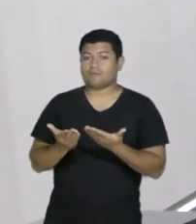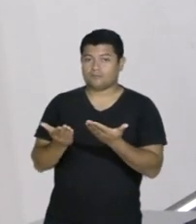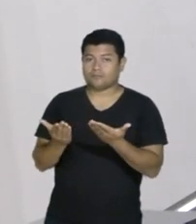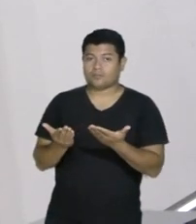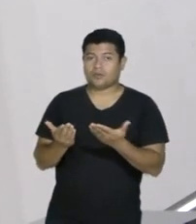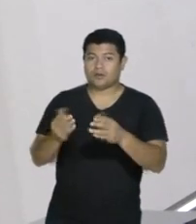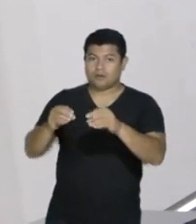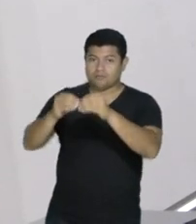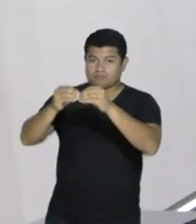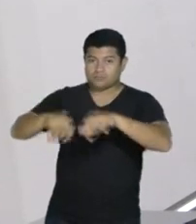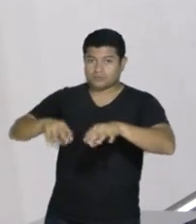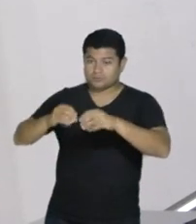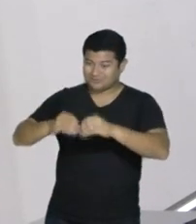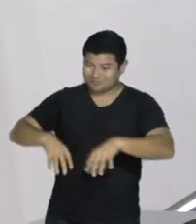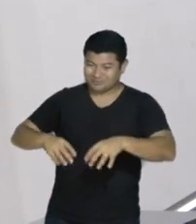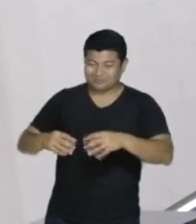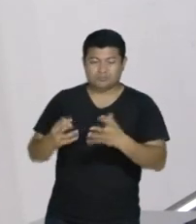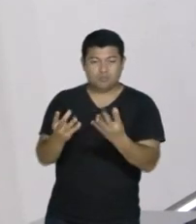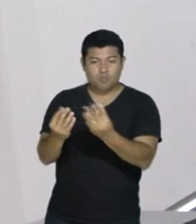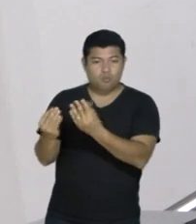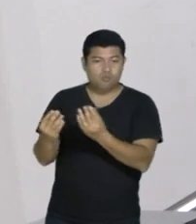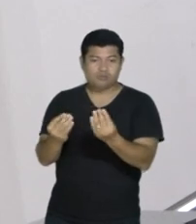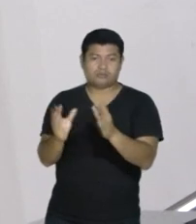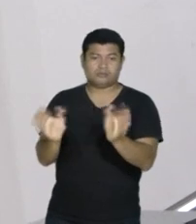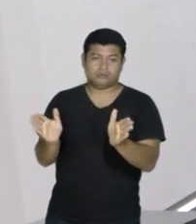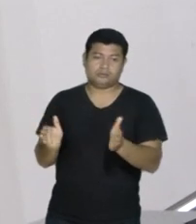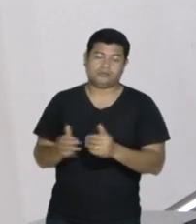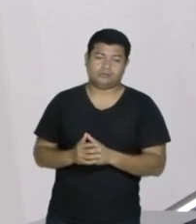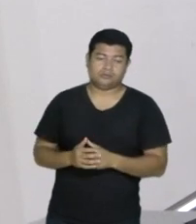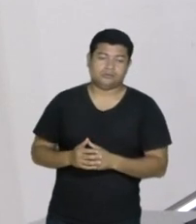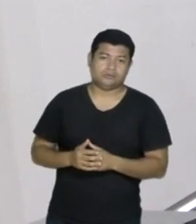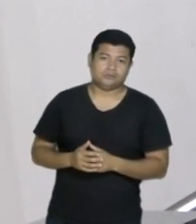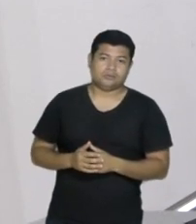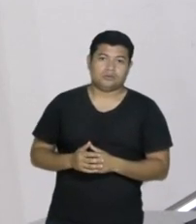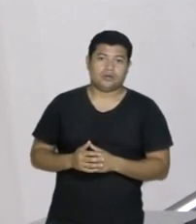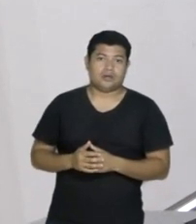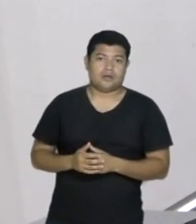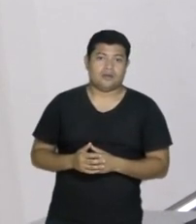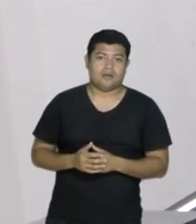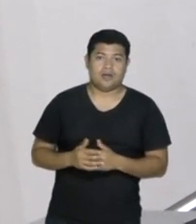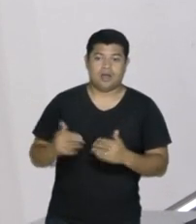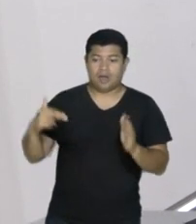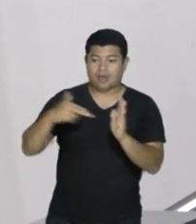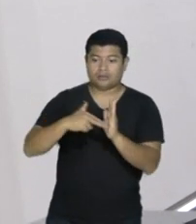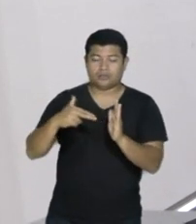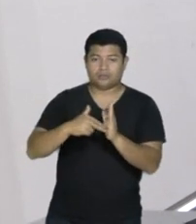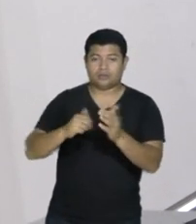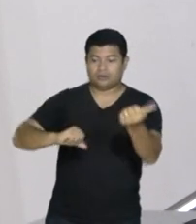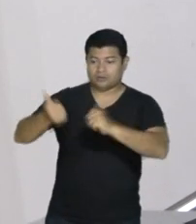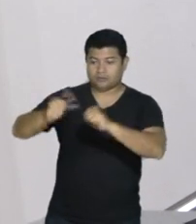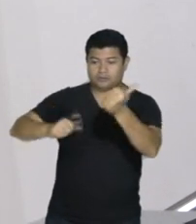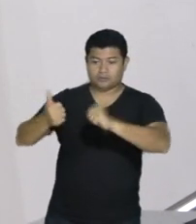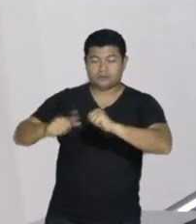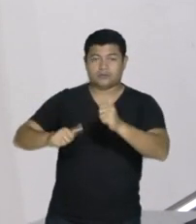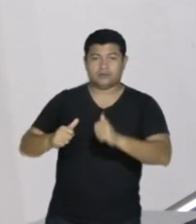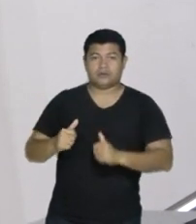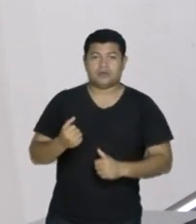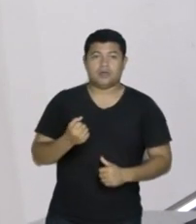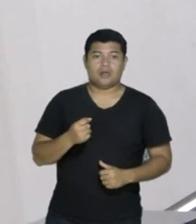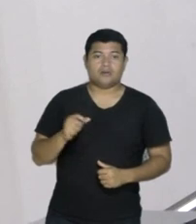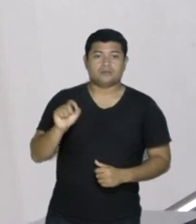a super estrutura dela já está severamento comprometida Desta forma a nota de avaliação atribuída para infraestrutura é um